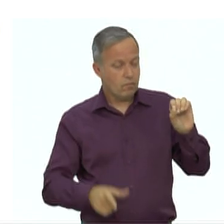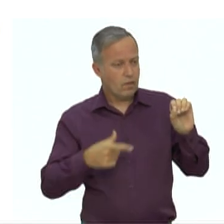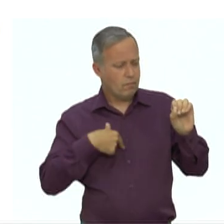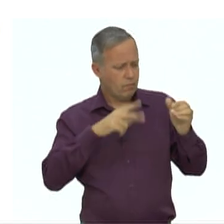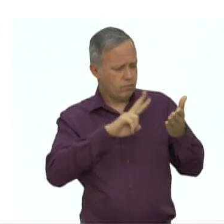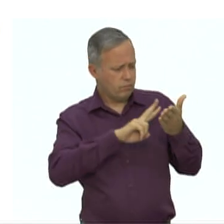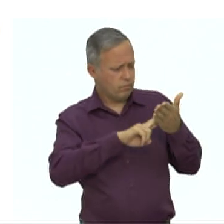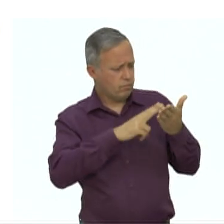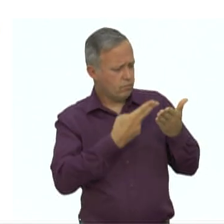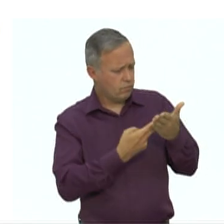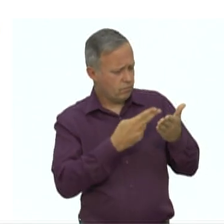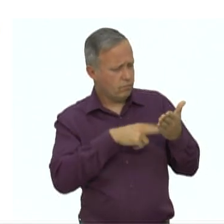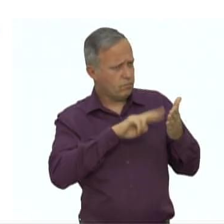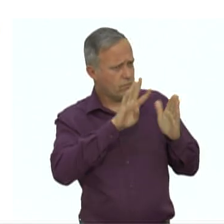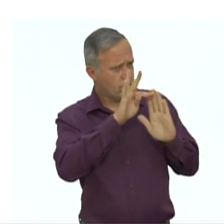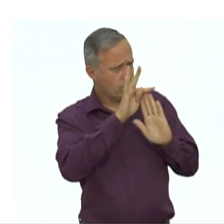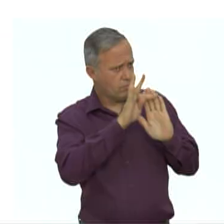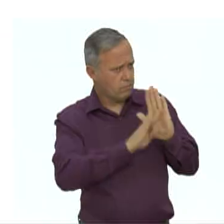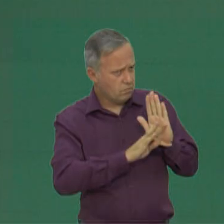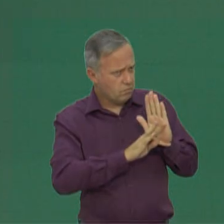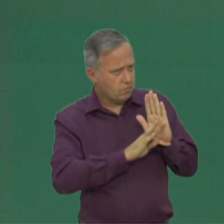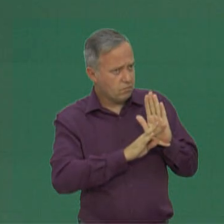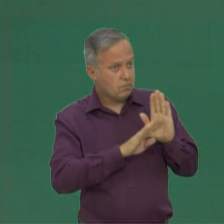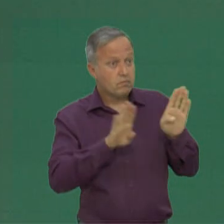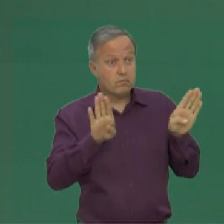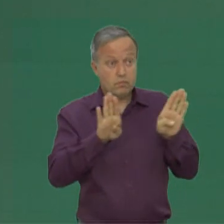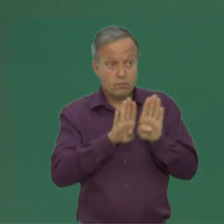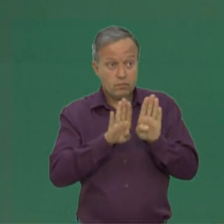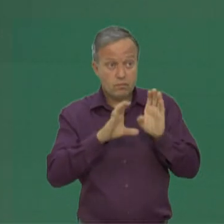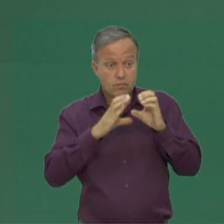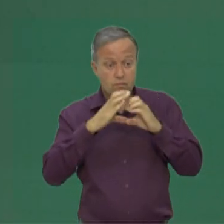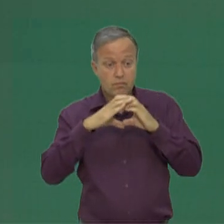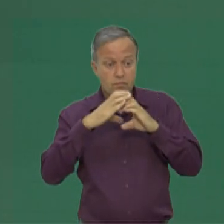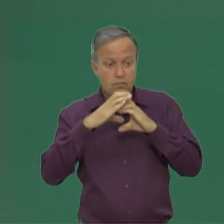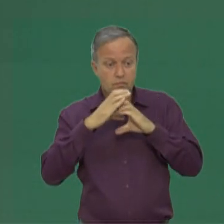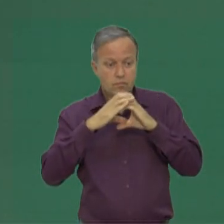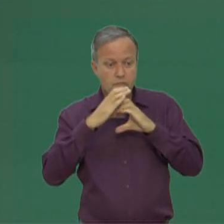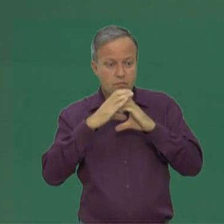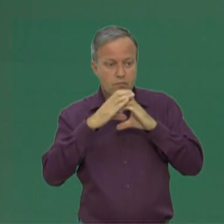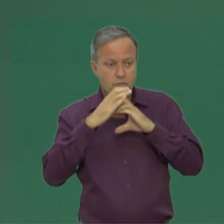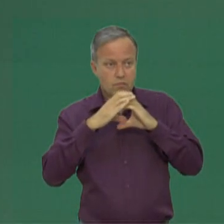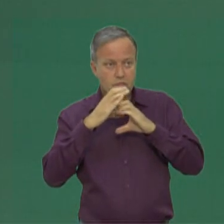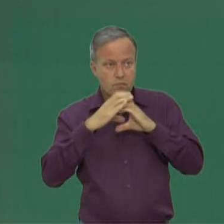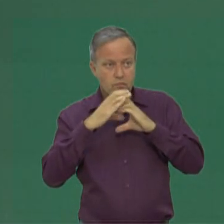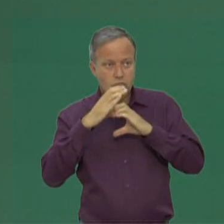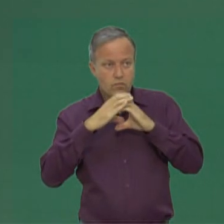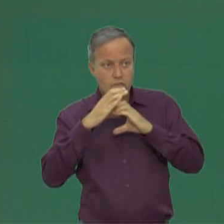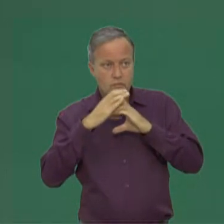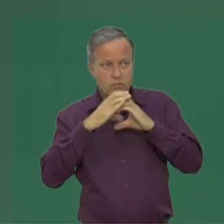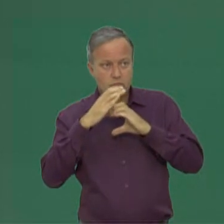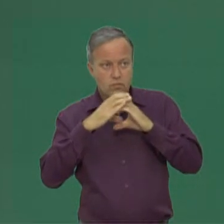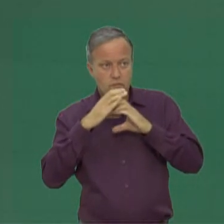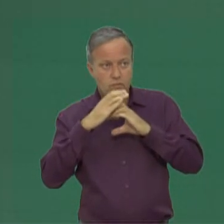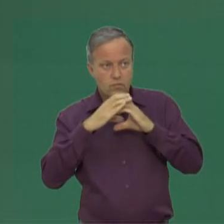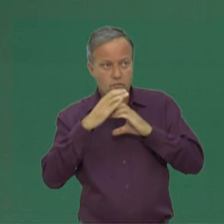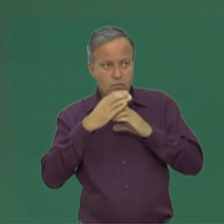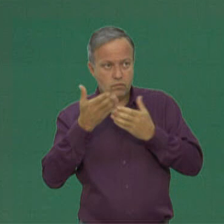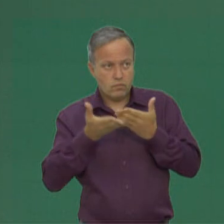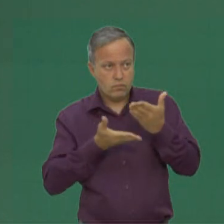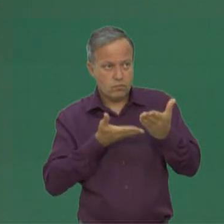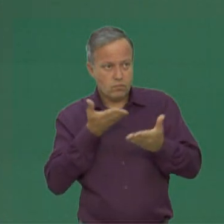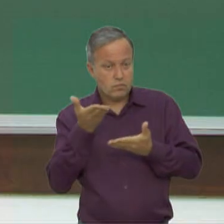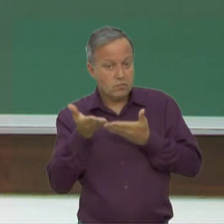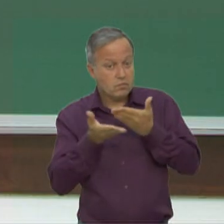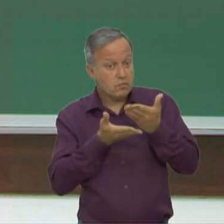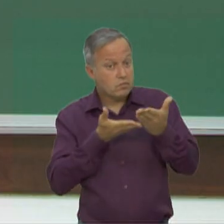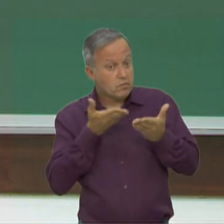interpretação de Paisaje Tropical e estudamos um pouco sobre as conjunções de